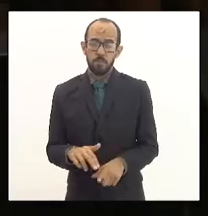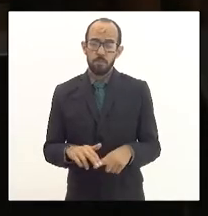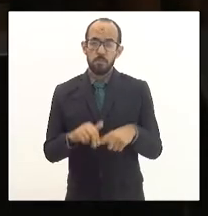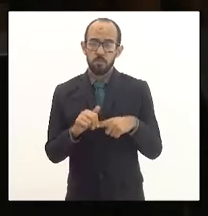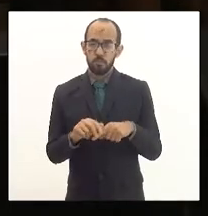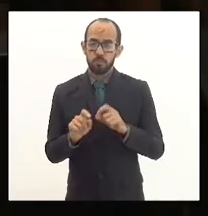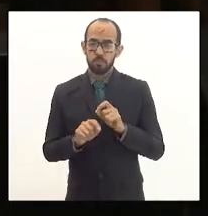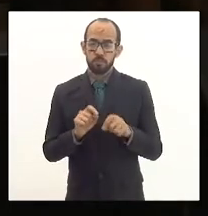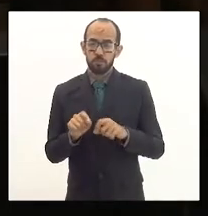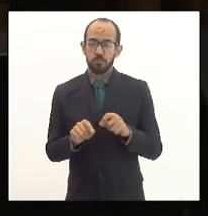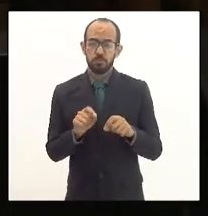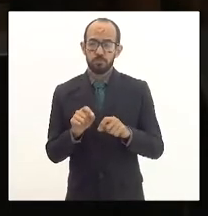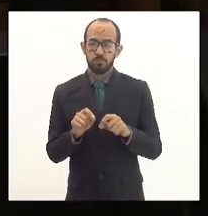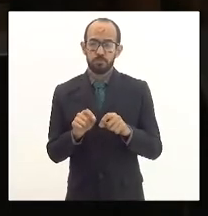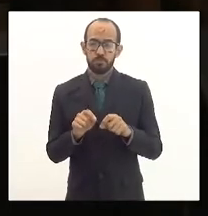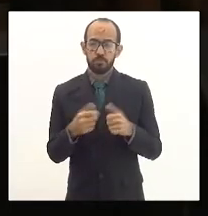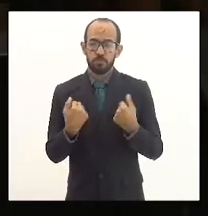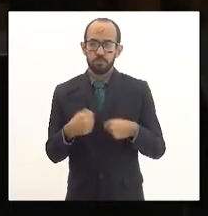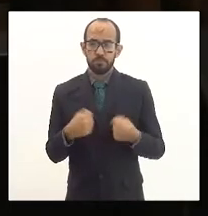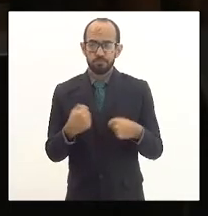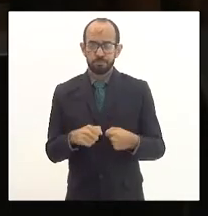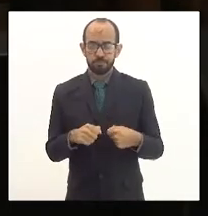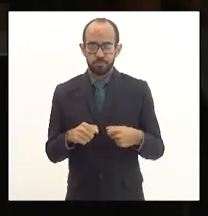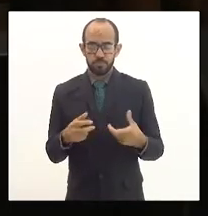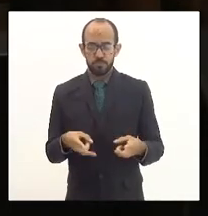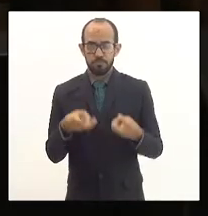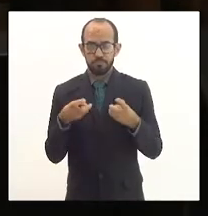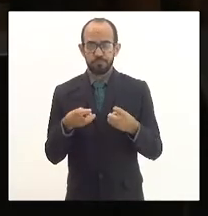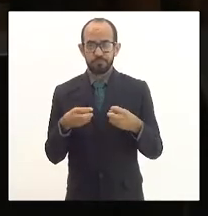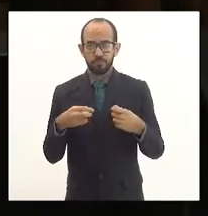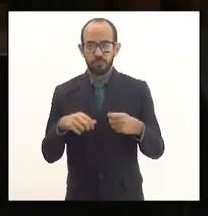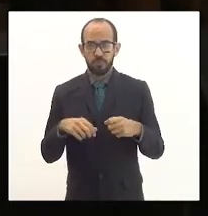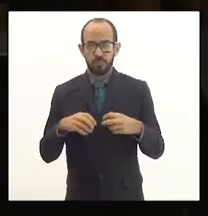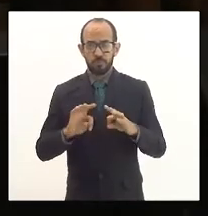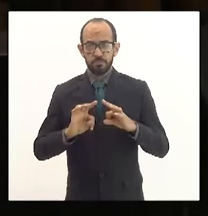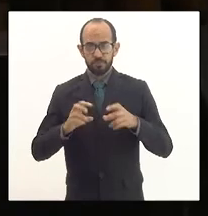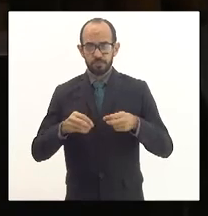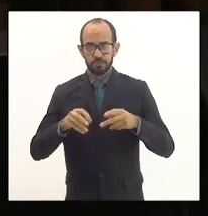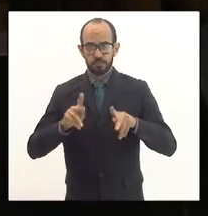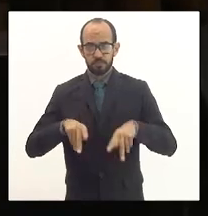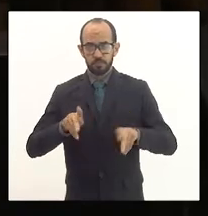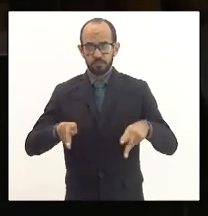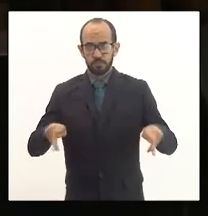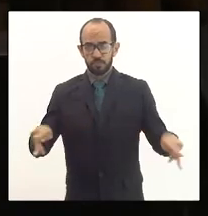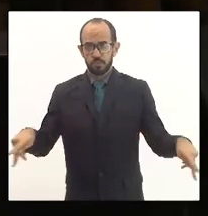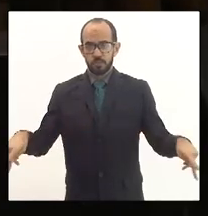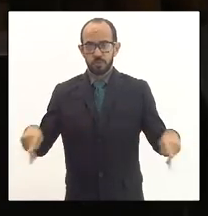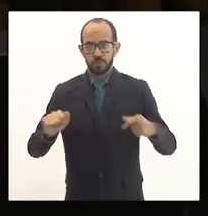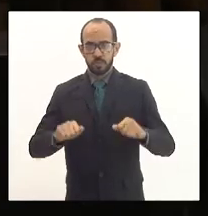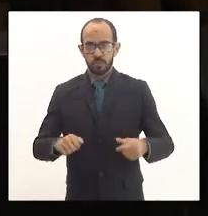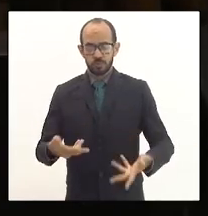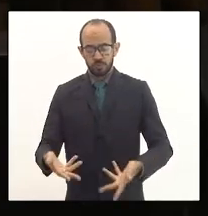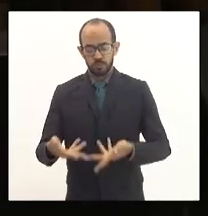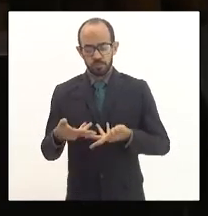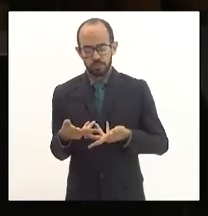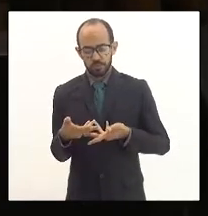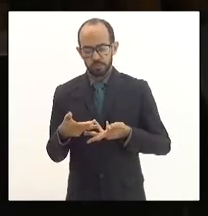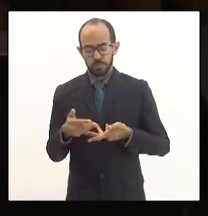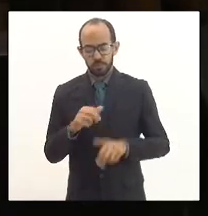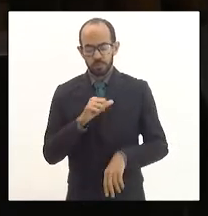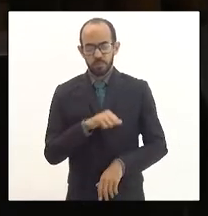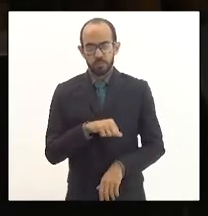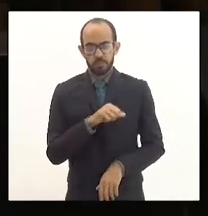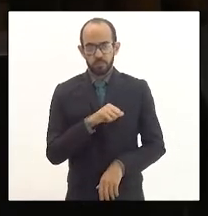necessário chamar a atenção de toda a população para abraçar a enfermagem agora